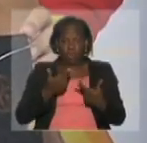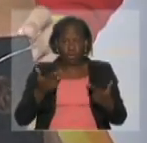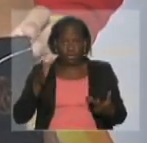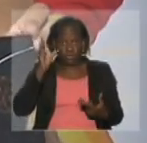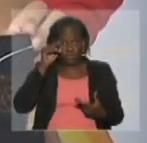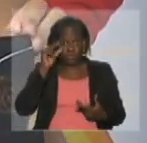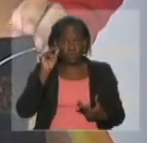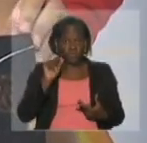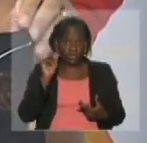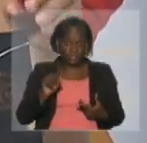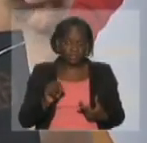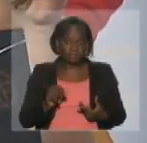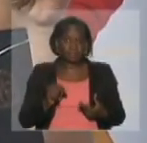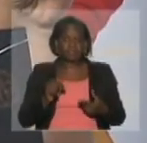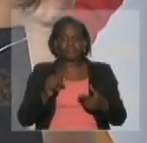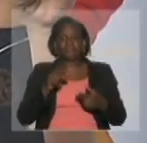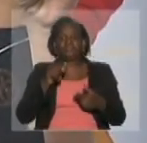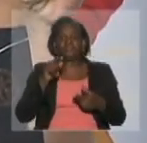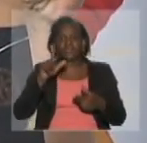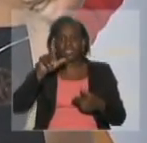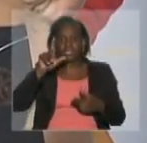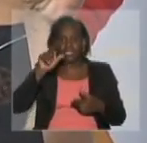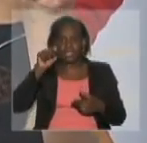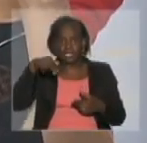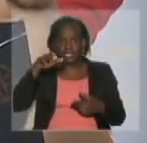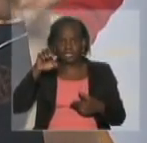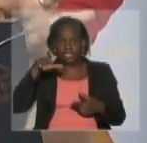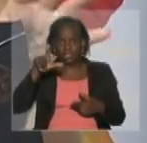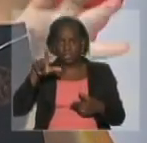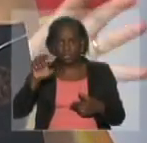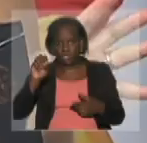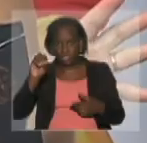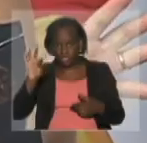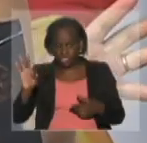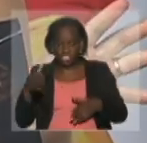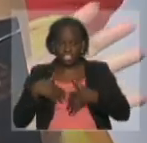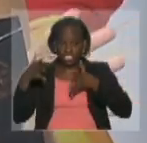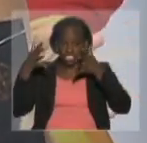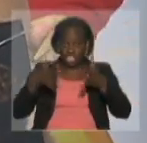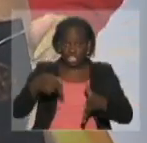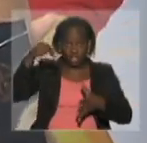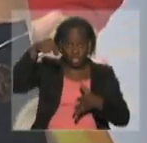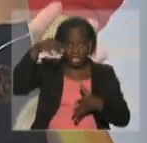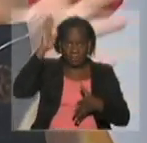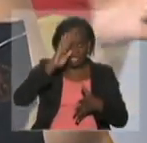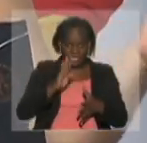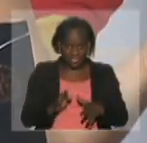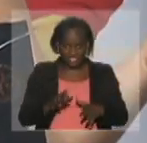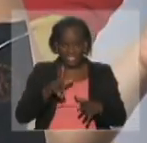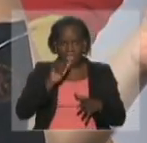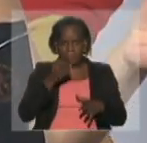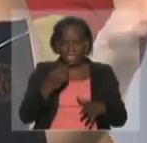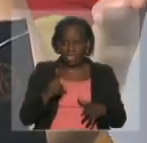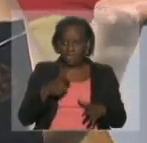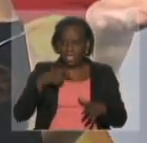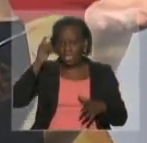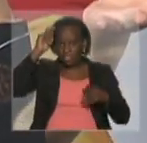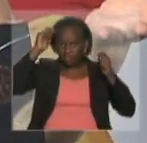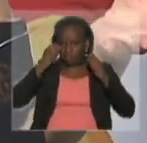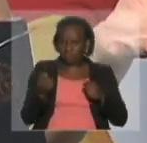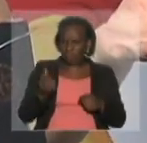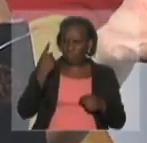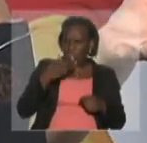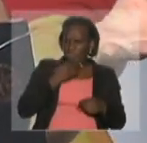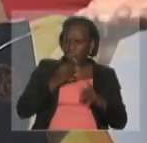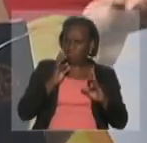aqui, é que eles, depois que o Lancelot ele chega no universo do Lampião, e aí o Lampião é um cangaceiro, estranha